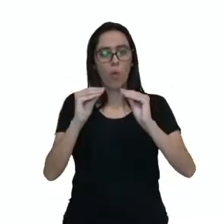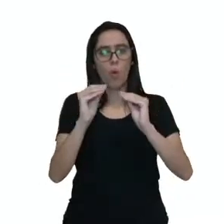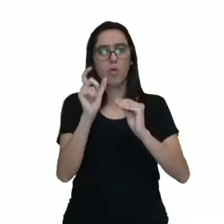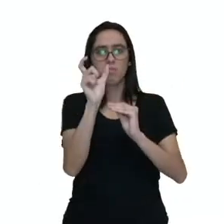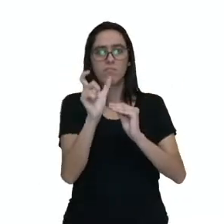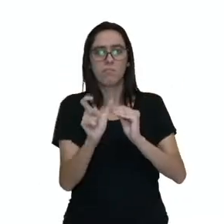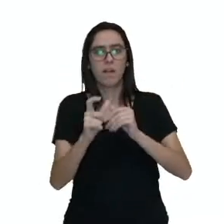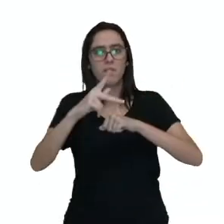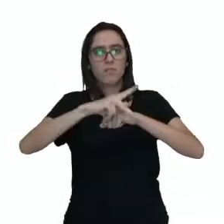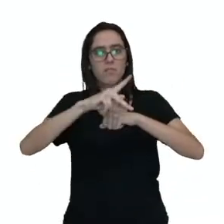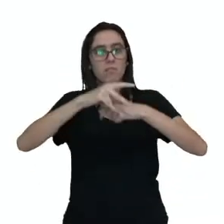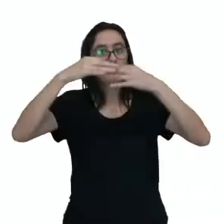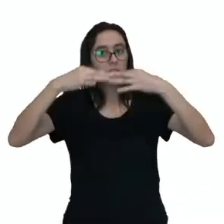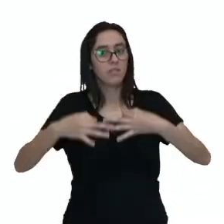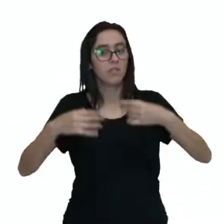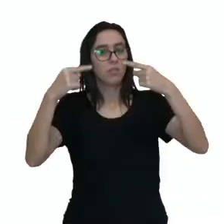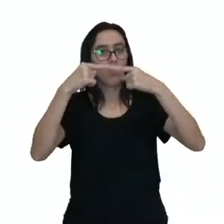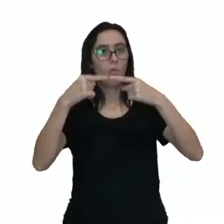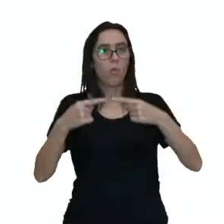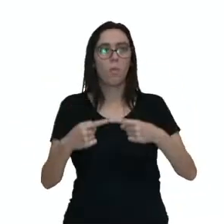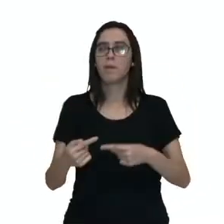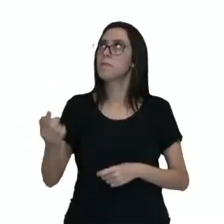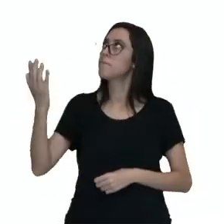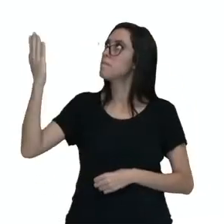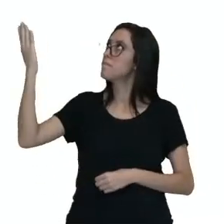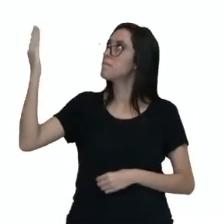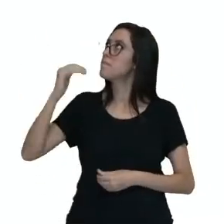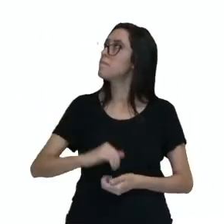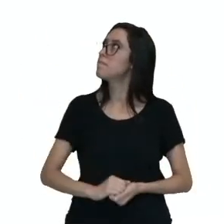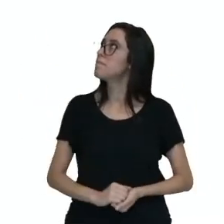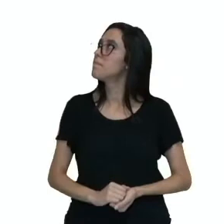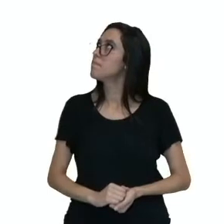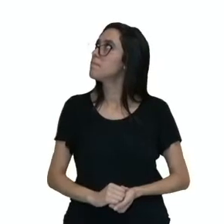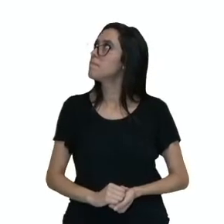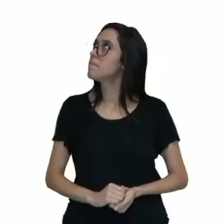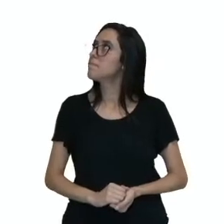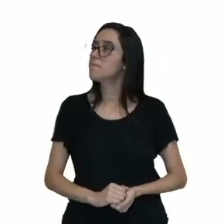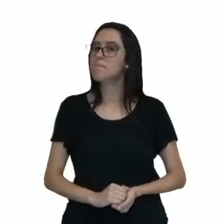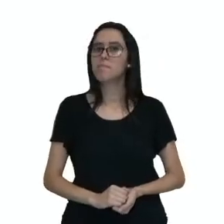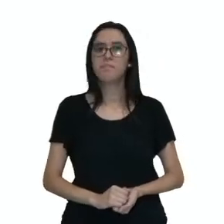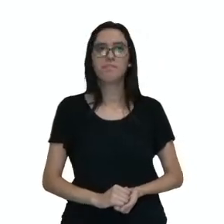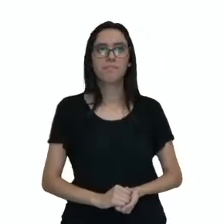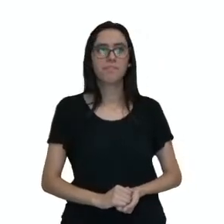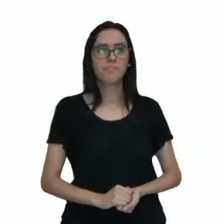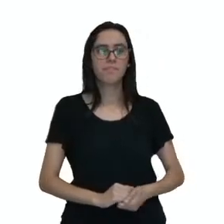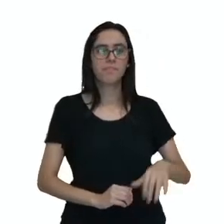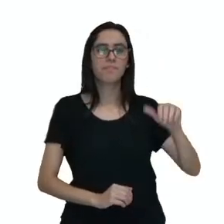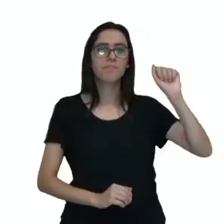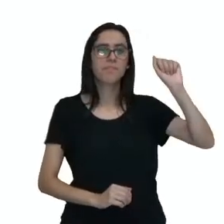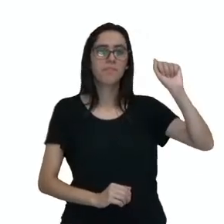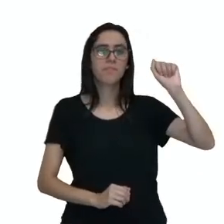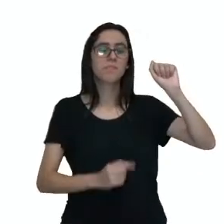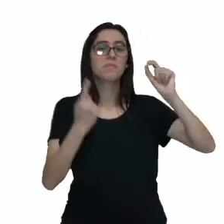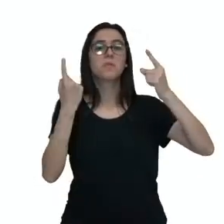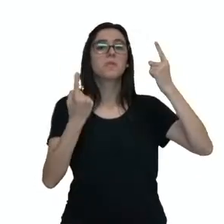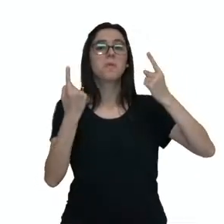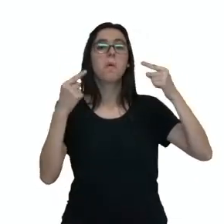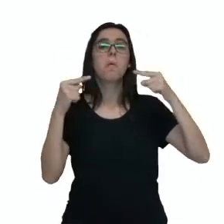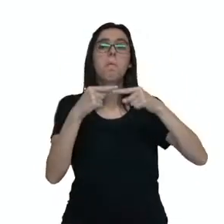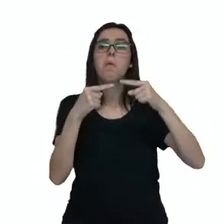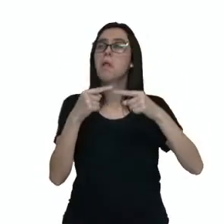indefinidos correspondentes. Algo, nada, alguém, nadie. Letra A. Em esta caixa não